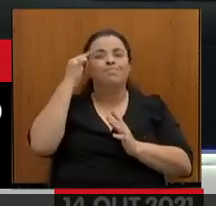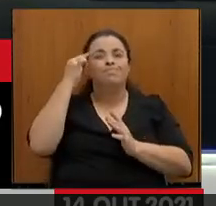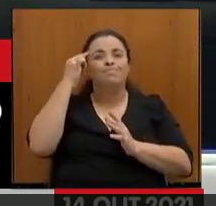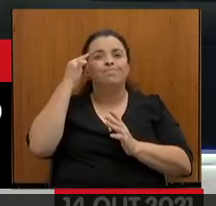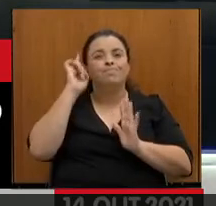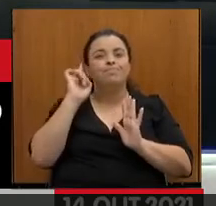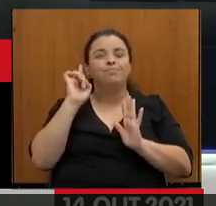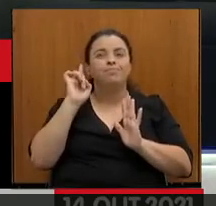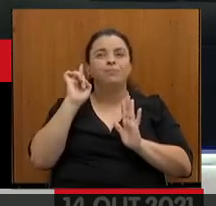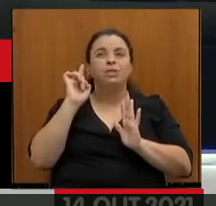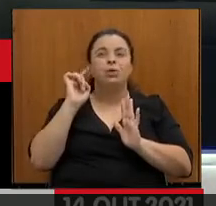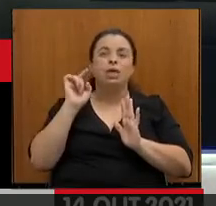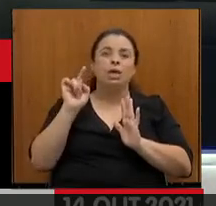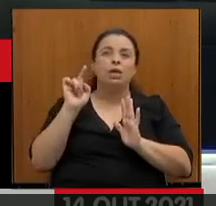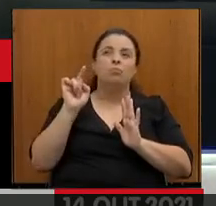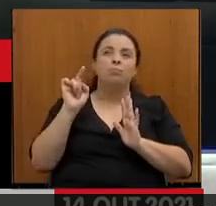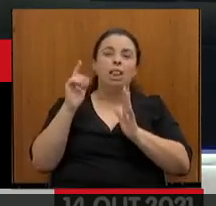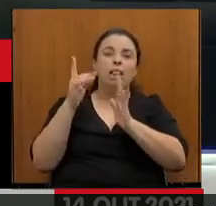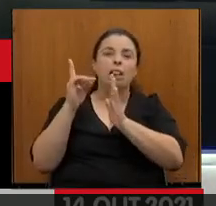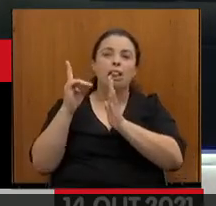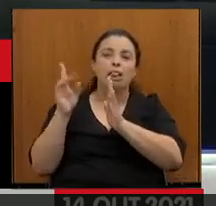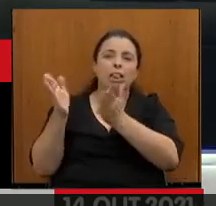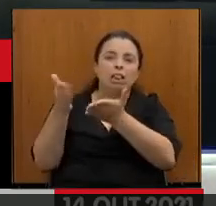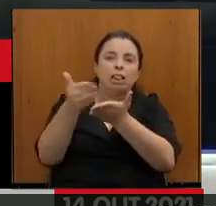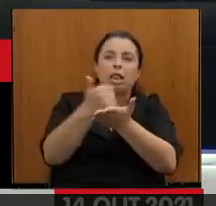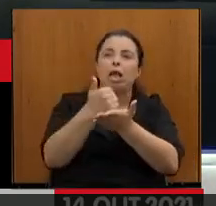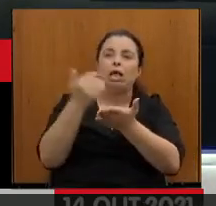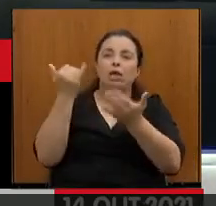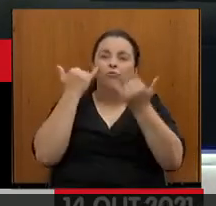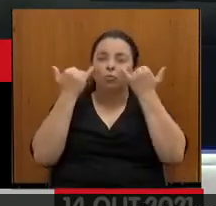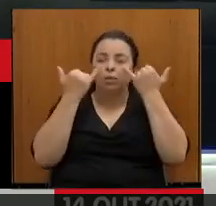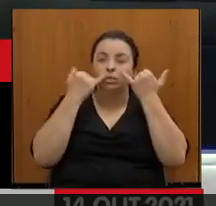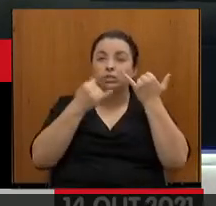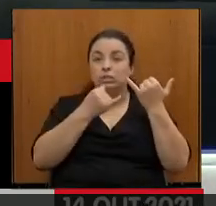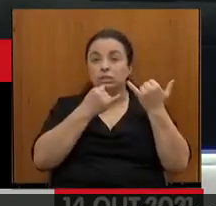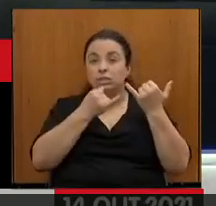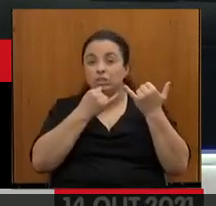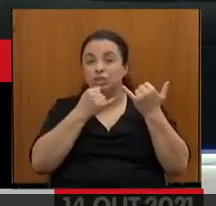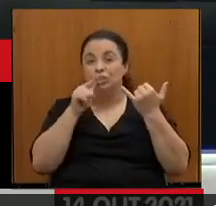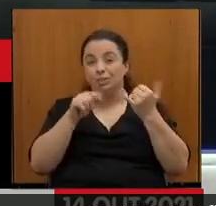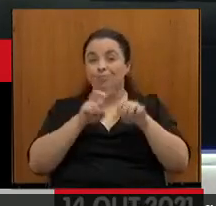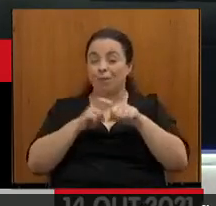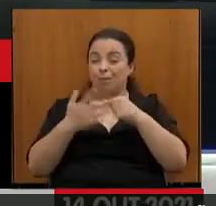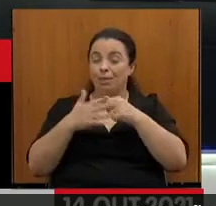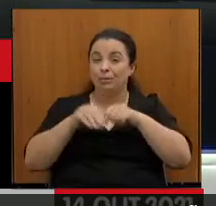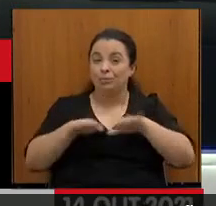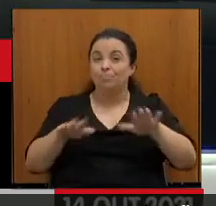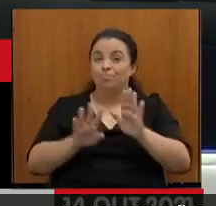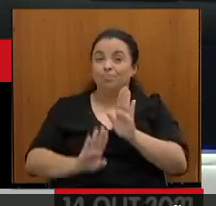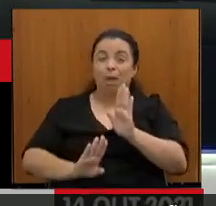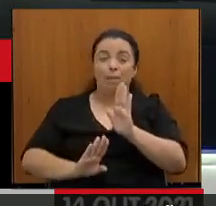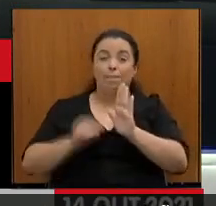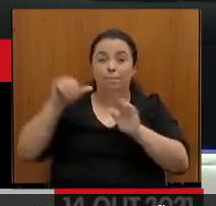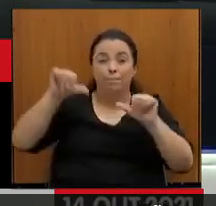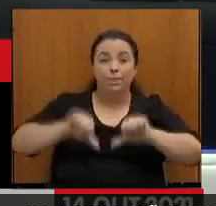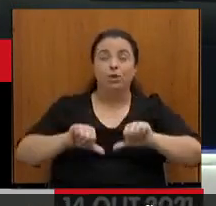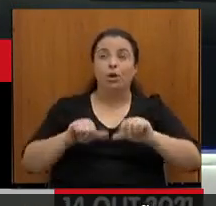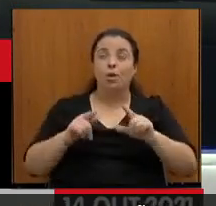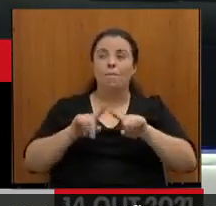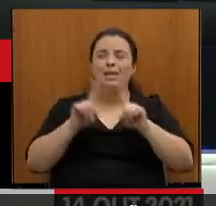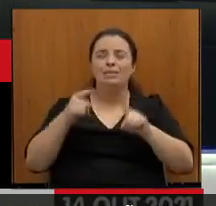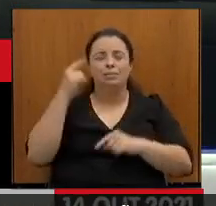números tristes e, infelizmente, crescentes durante a pandemia, a imagem das pessoas, da filha,